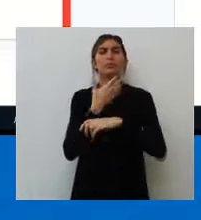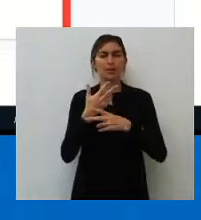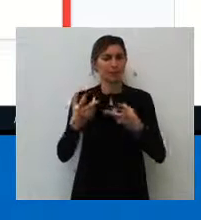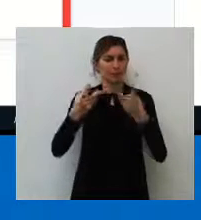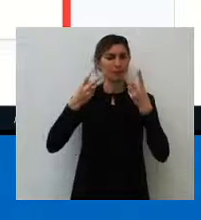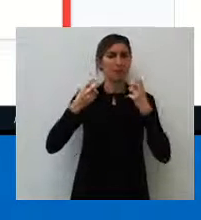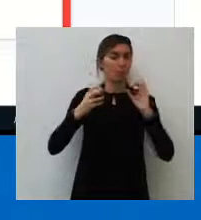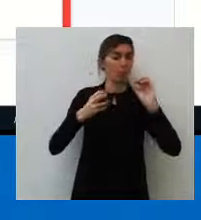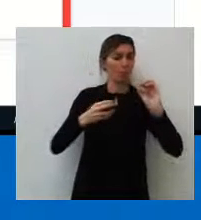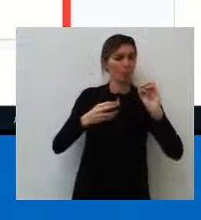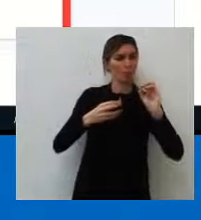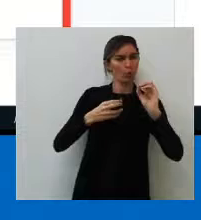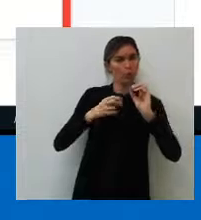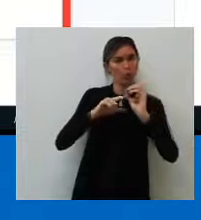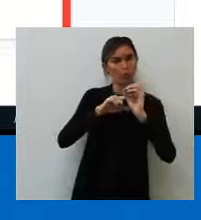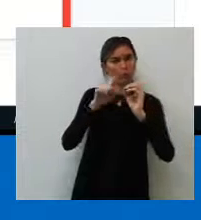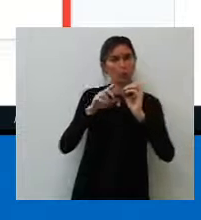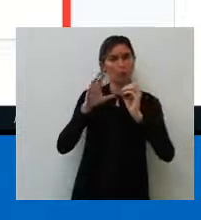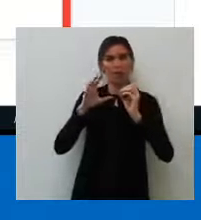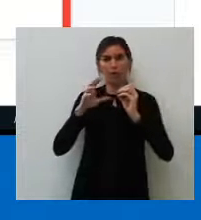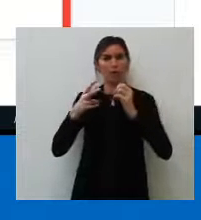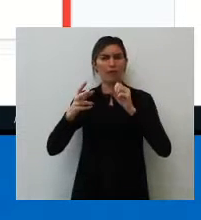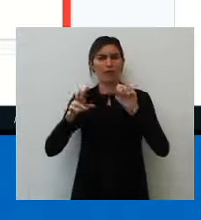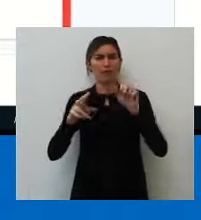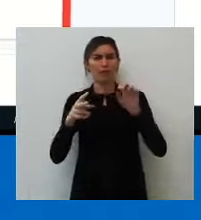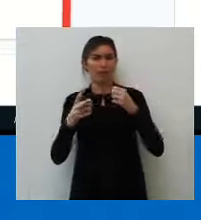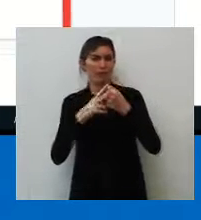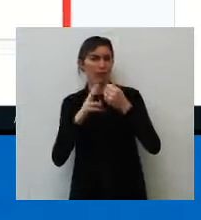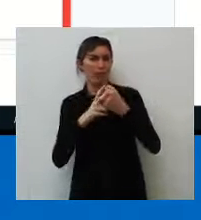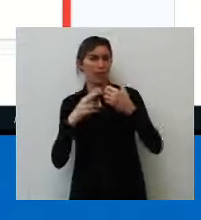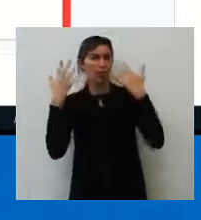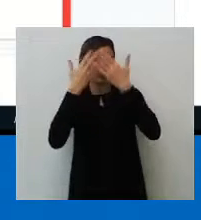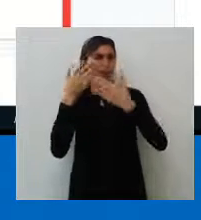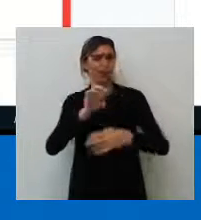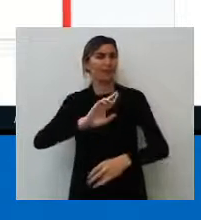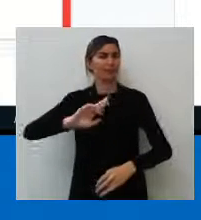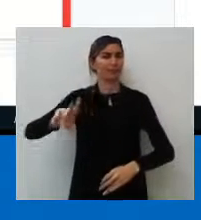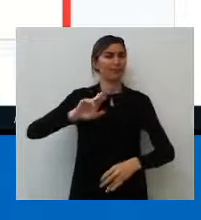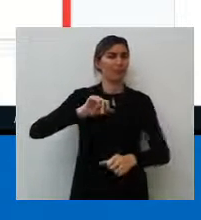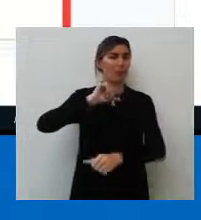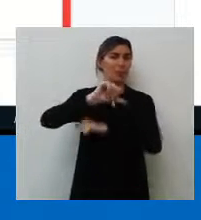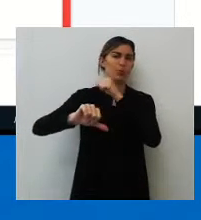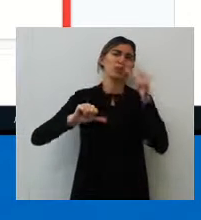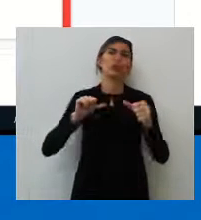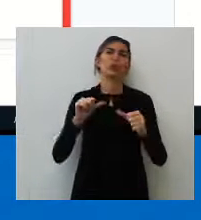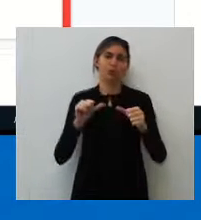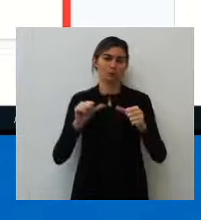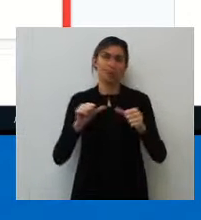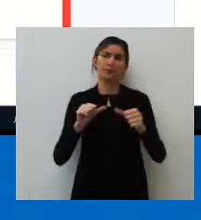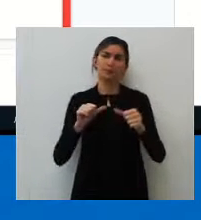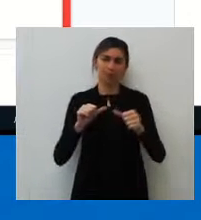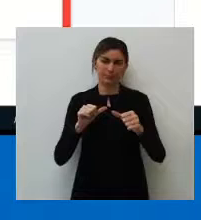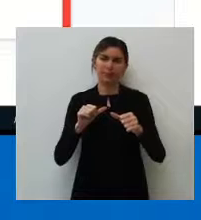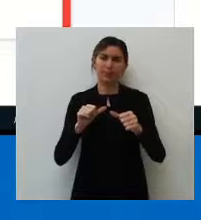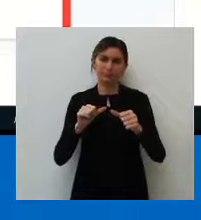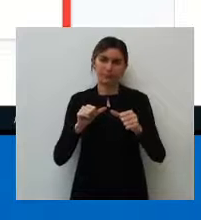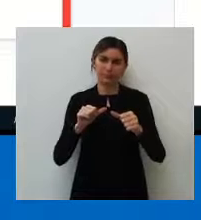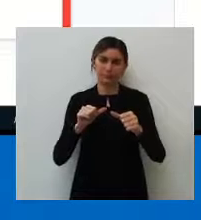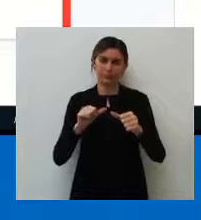percebe o cantar já não é mais o verbo cantar recebe já muda aí a